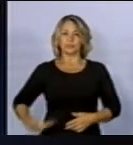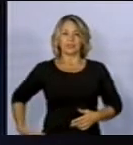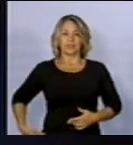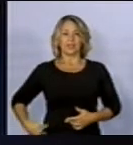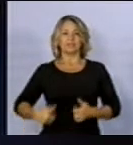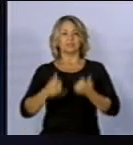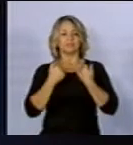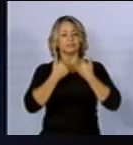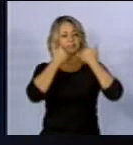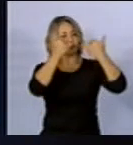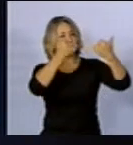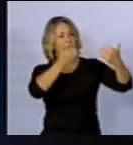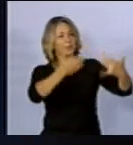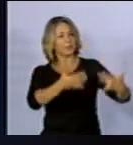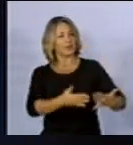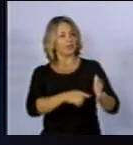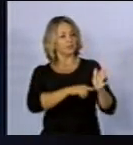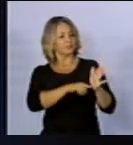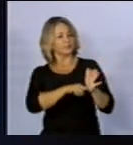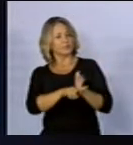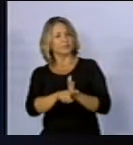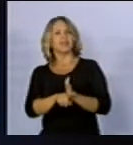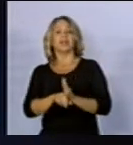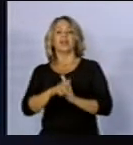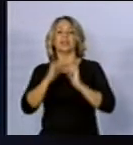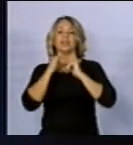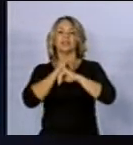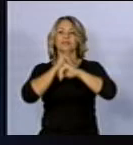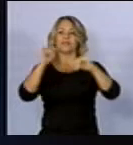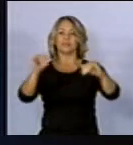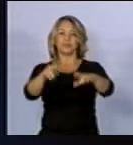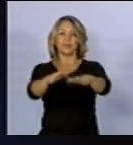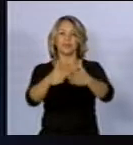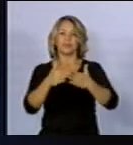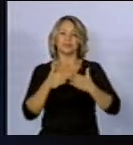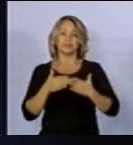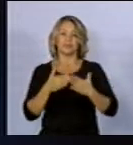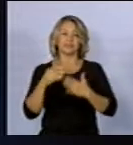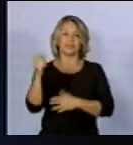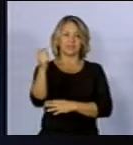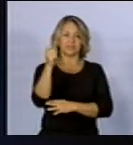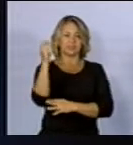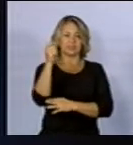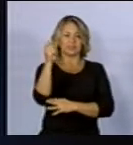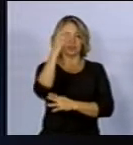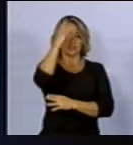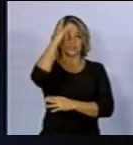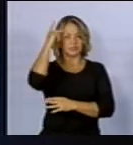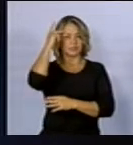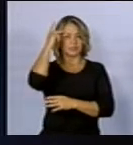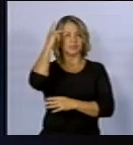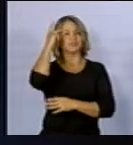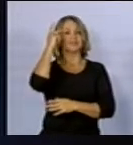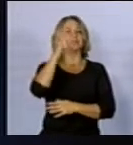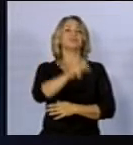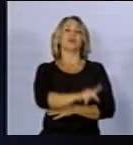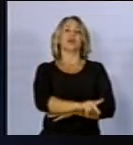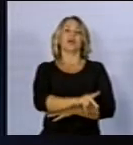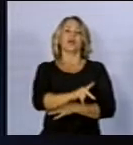solidariedade e algumas informações a pedido da associação de moradores do bairro